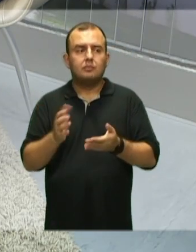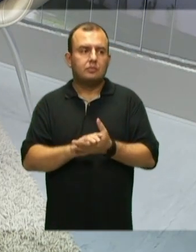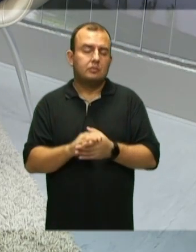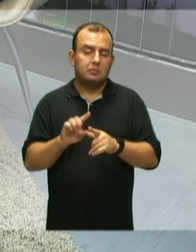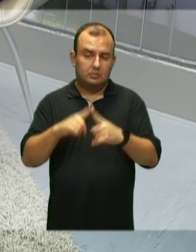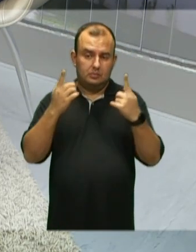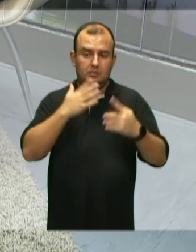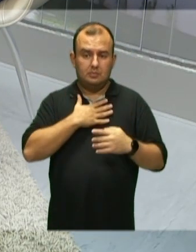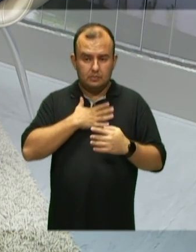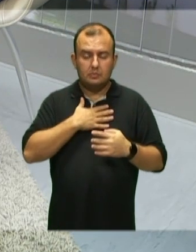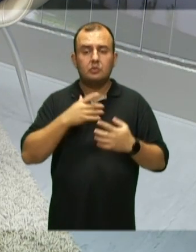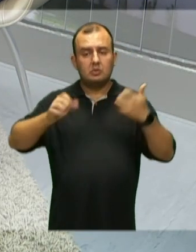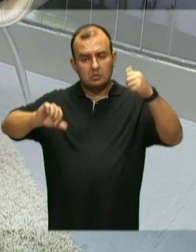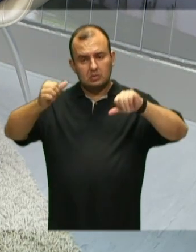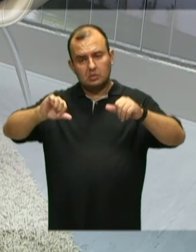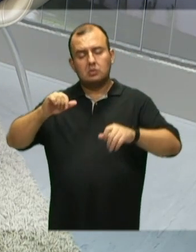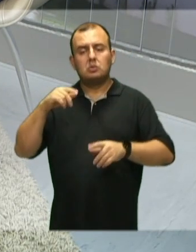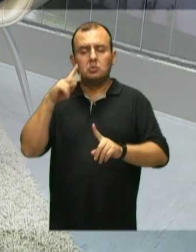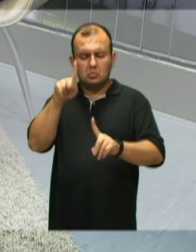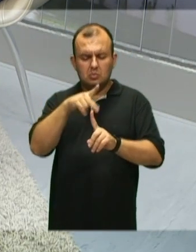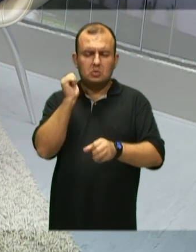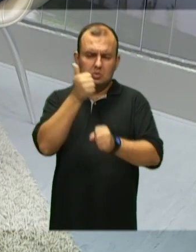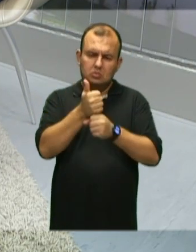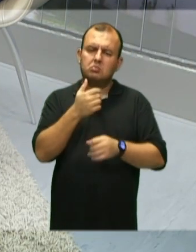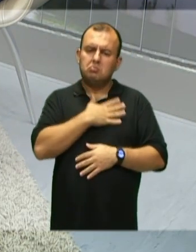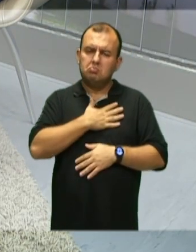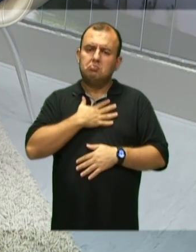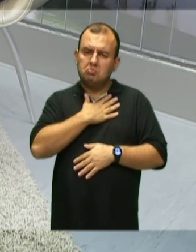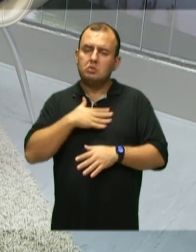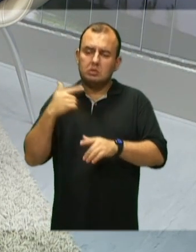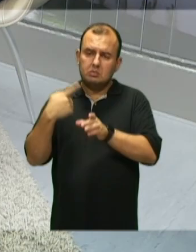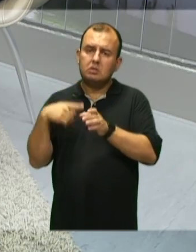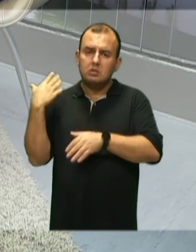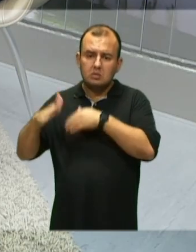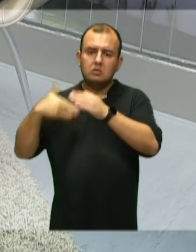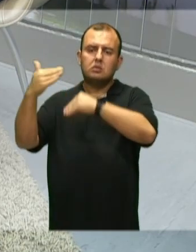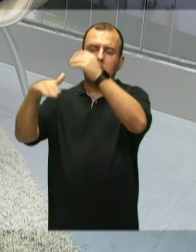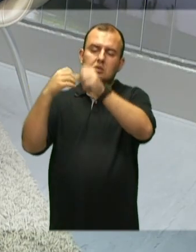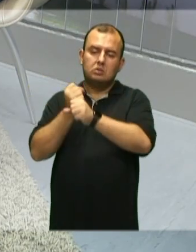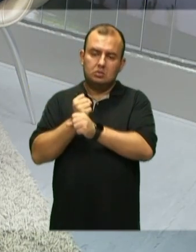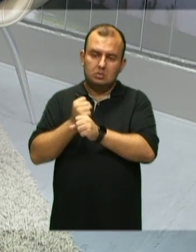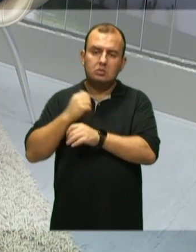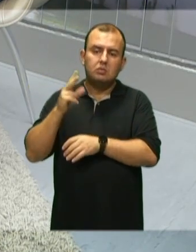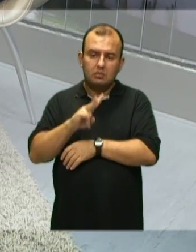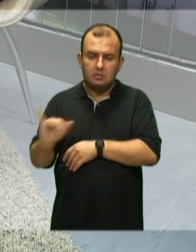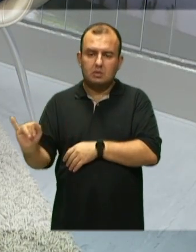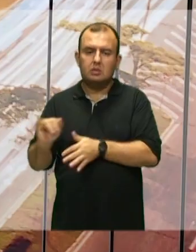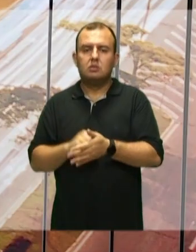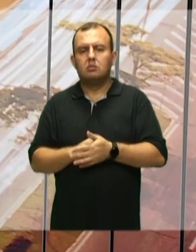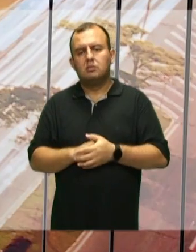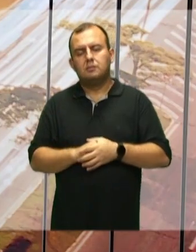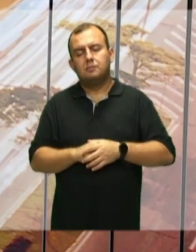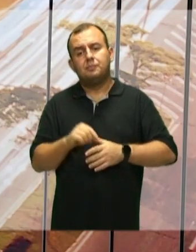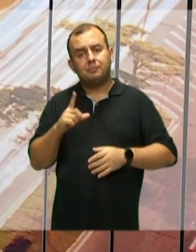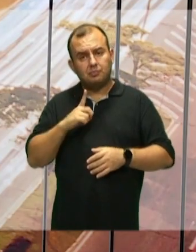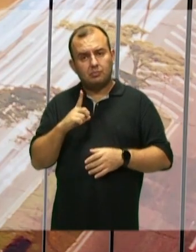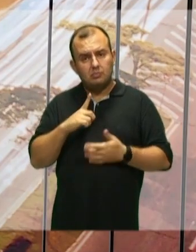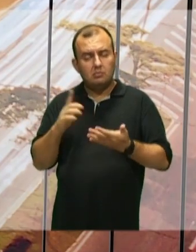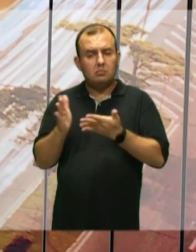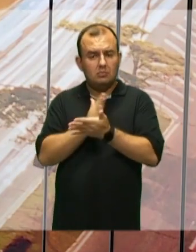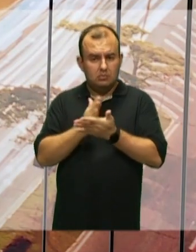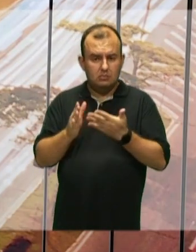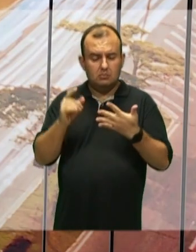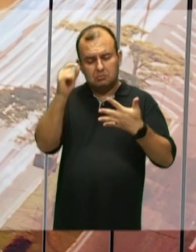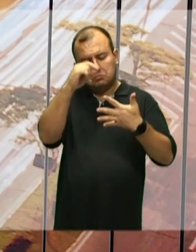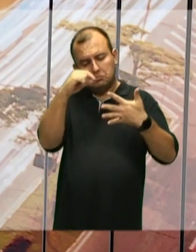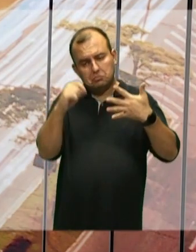para mim na minha avaliação o plano diretor está contento sim uma cidade que vai crescer muito nos próximos anos algum ponto o senhor acredita que poderia ter